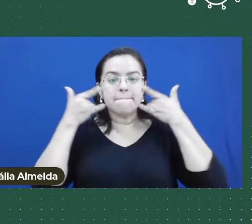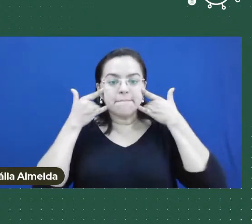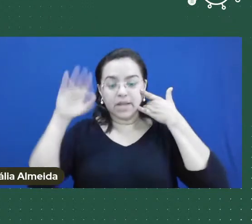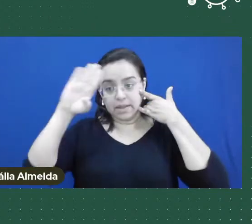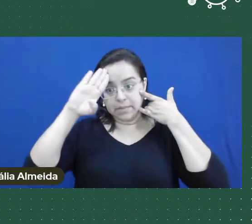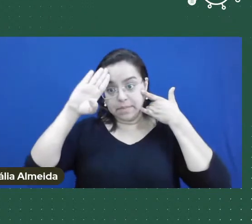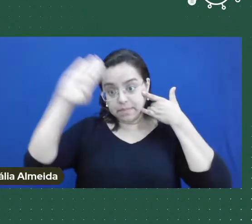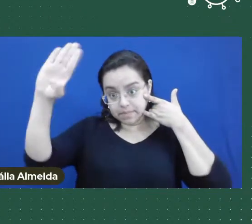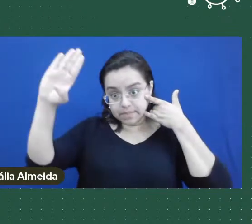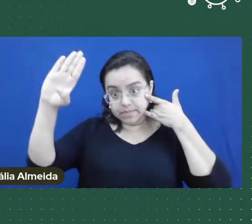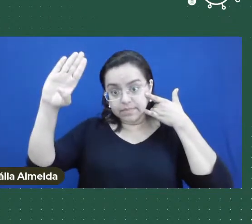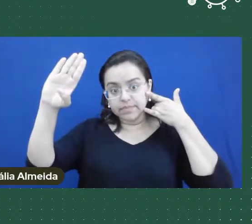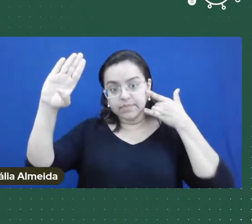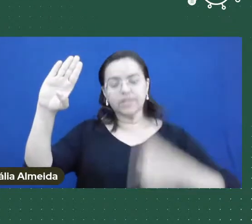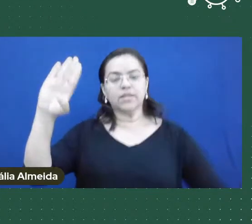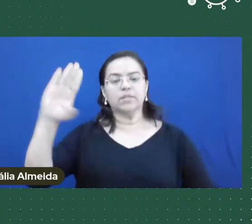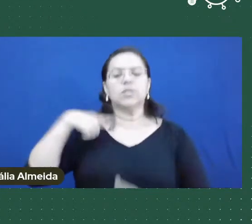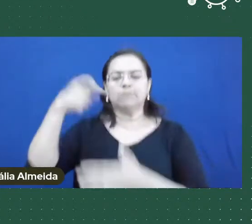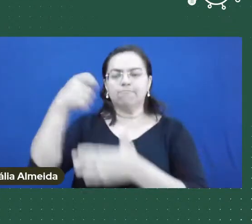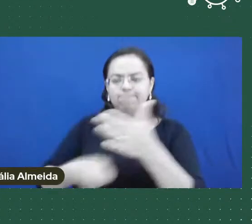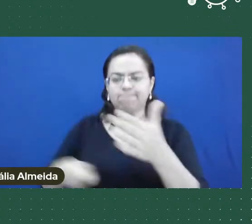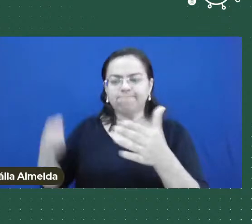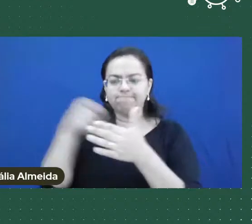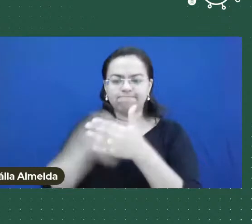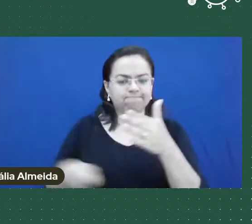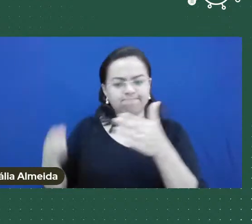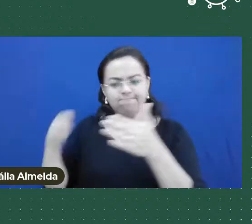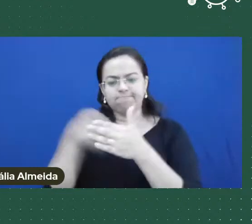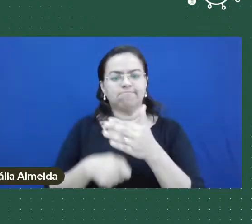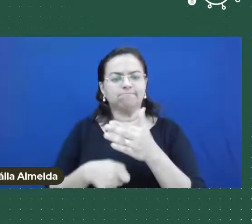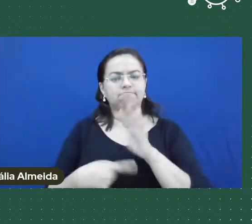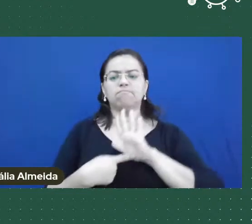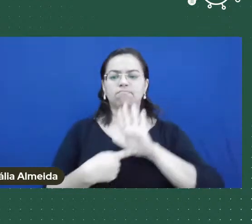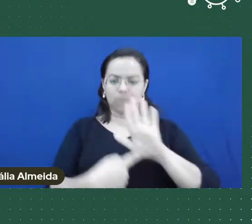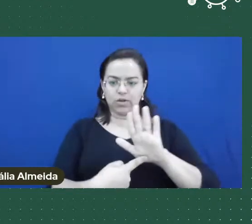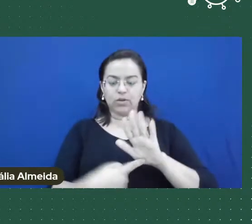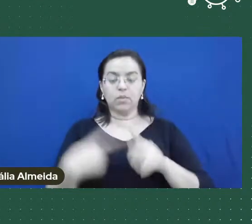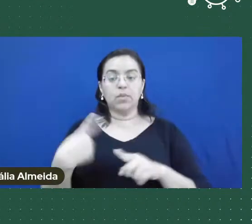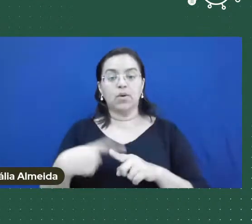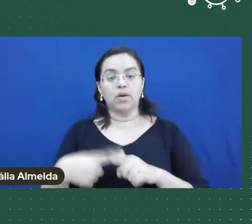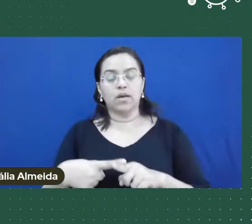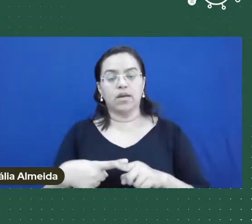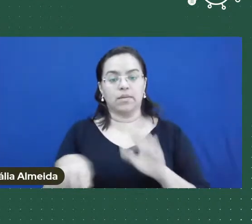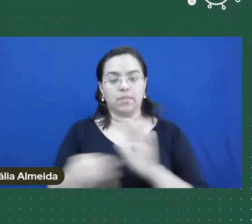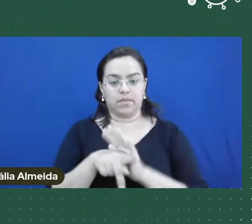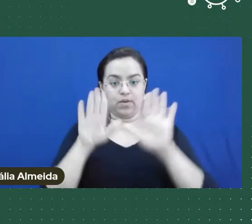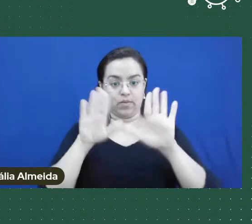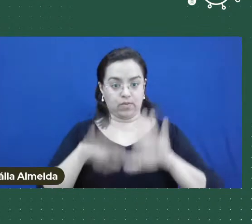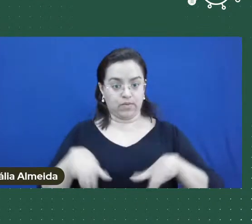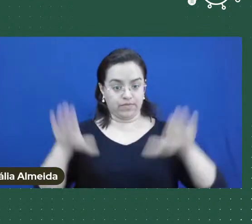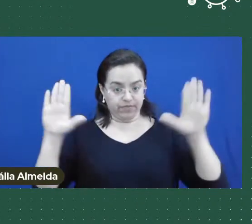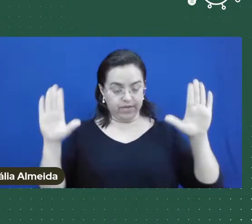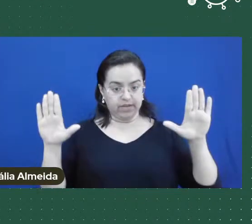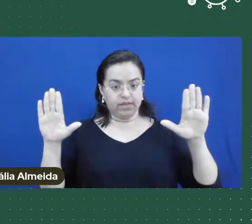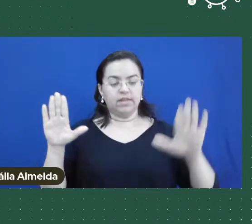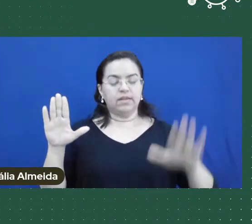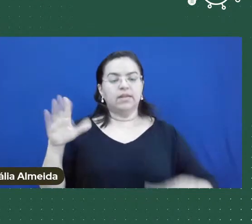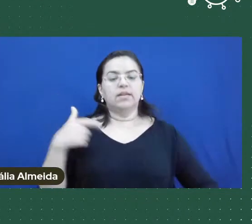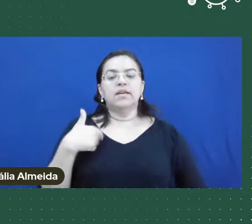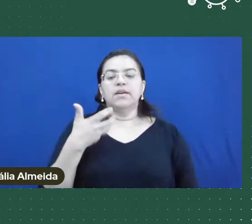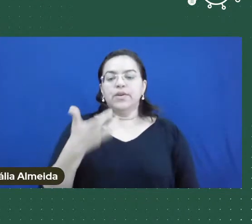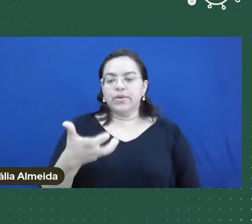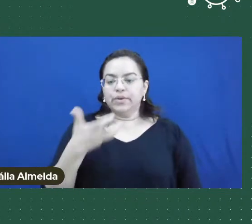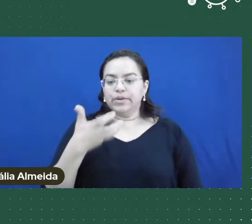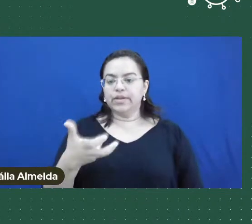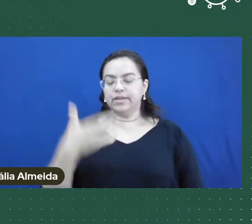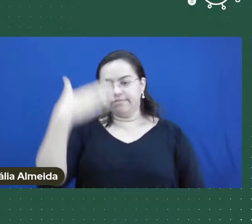de resistência. Né? Eu estudei na Universidade Federal do Ceará, mas eu gosto muito de falar isso. Eu quero agradecer,